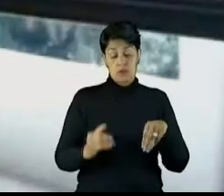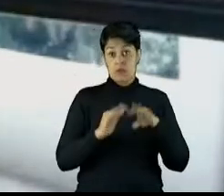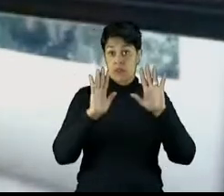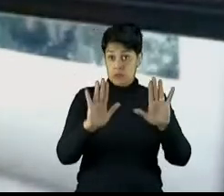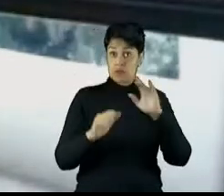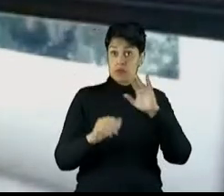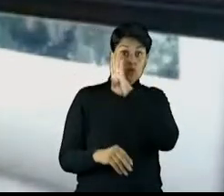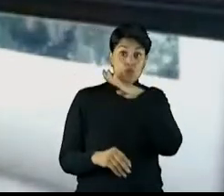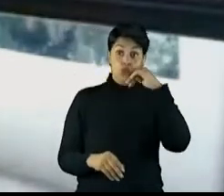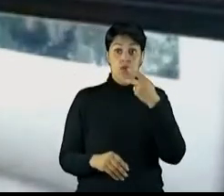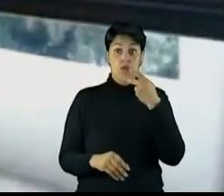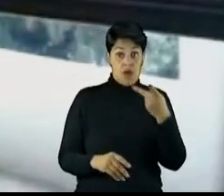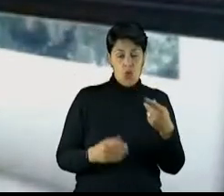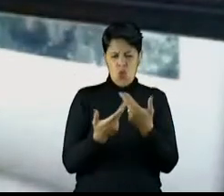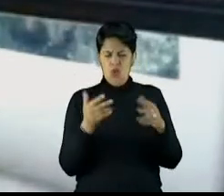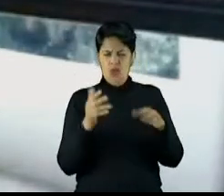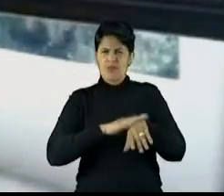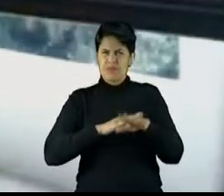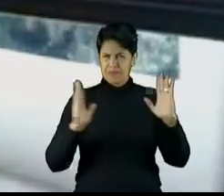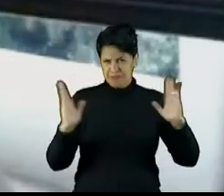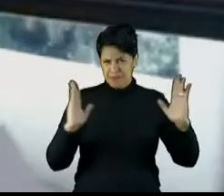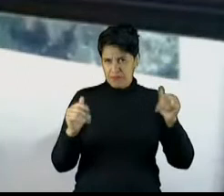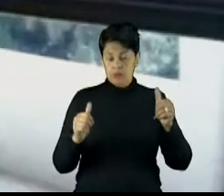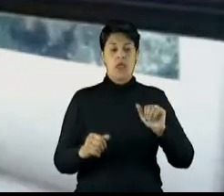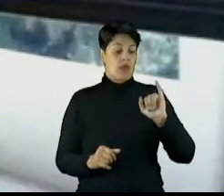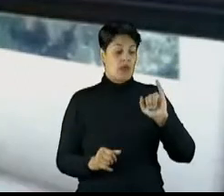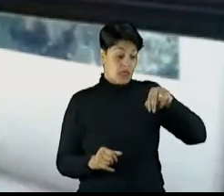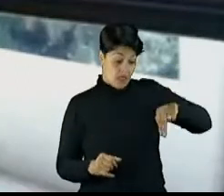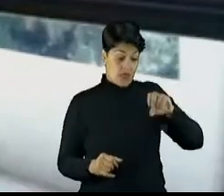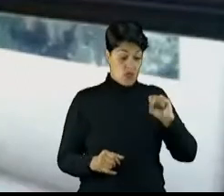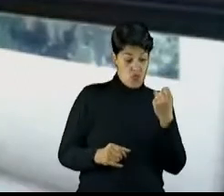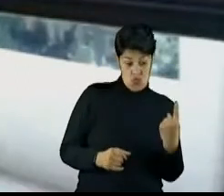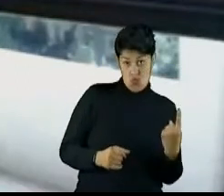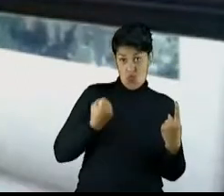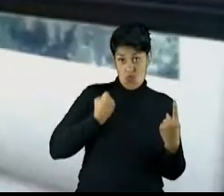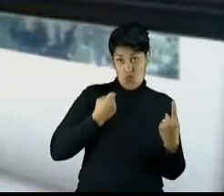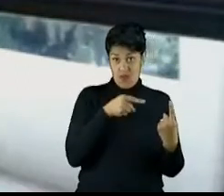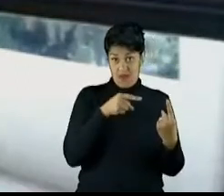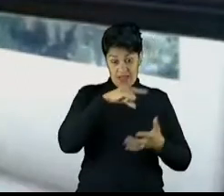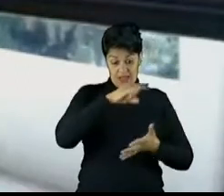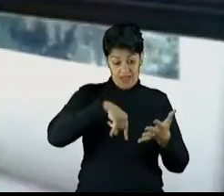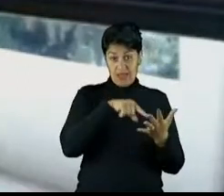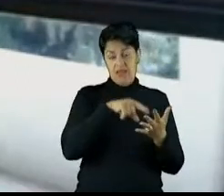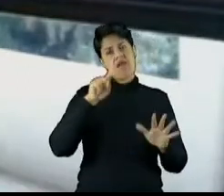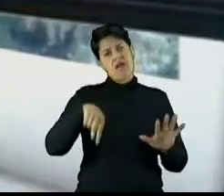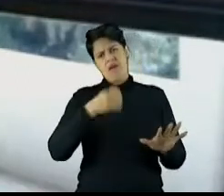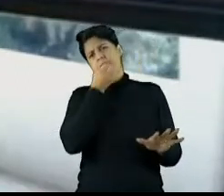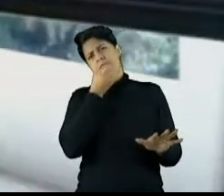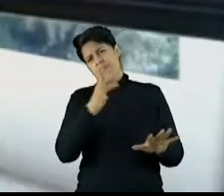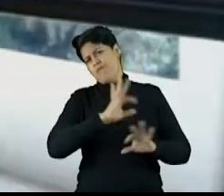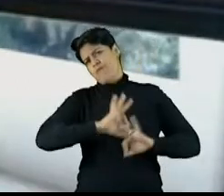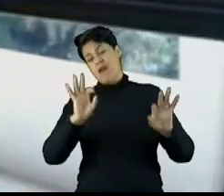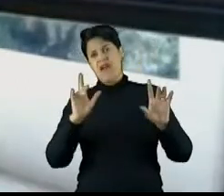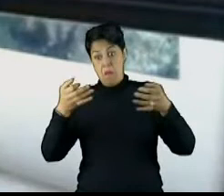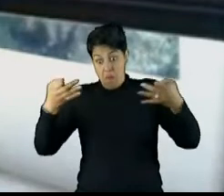primordial para o país. O ministro Carreiro, competente que é e conhecedor da administração pública, como Sua Excelência de fato